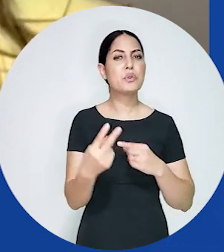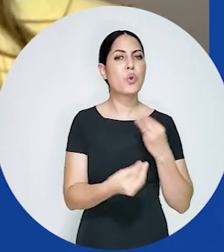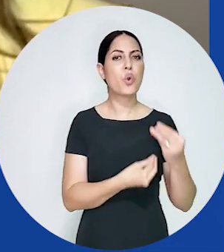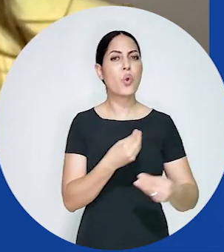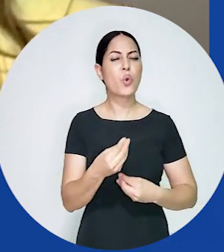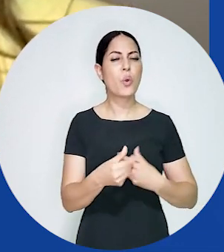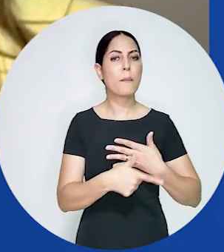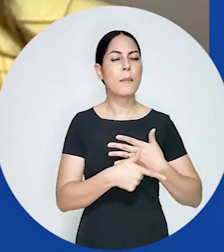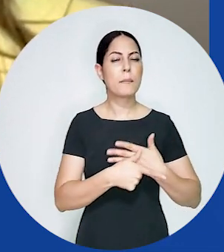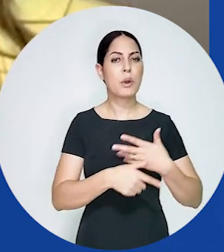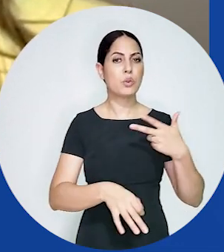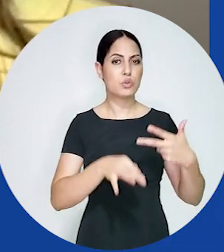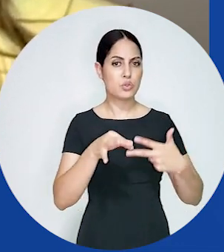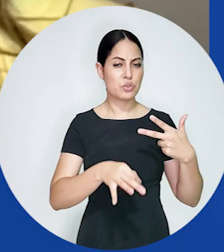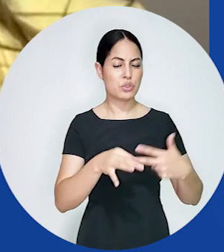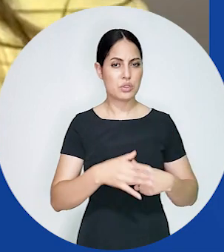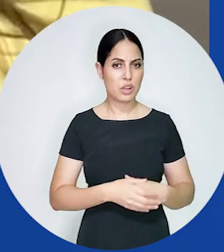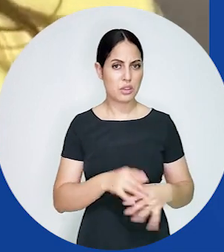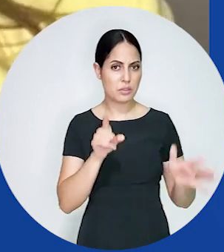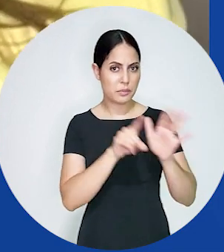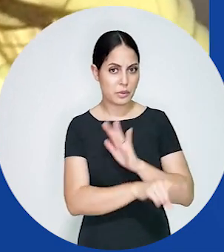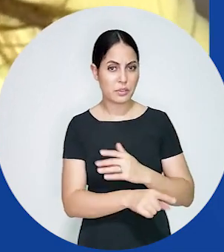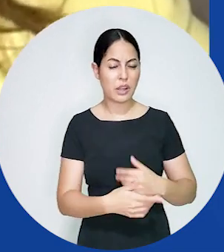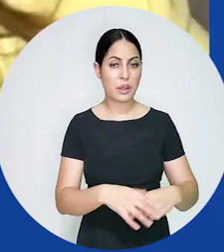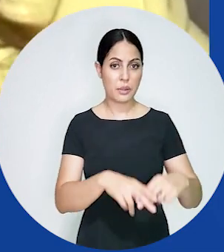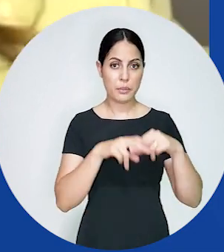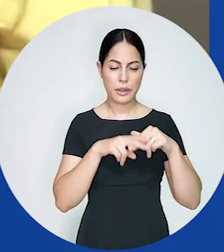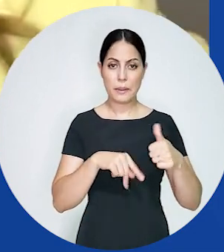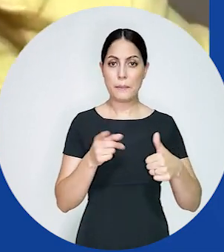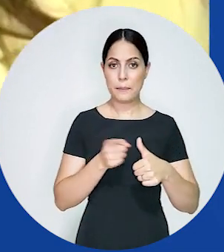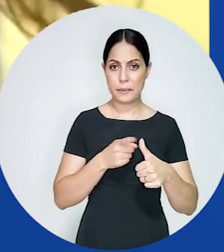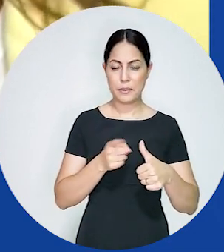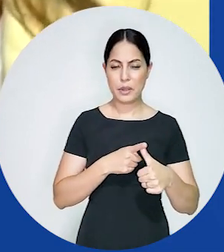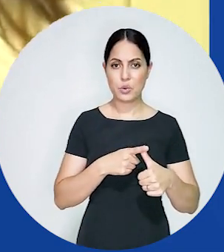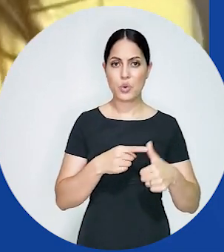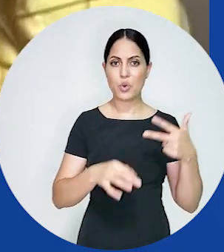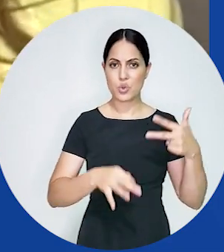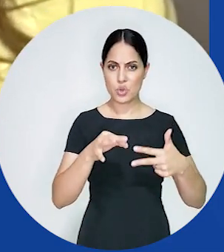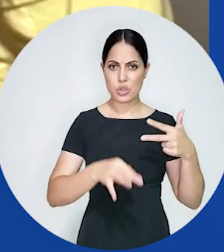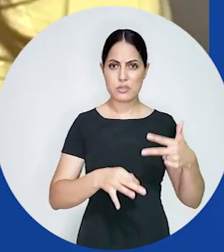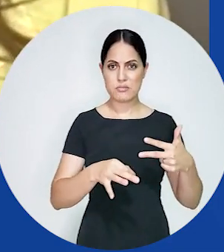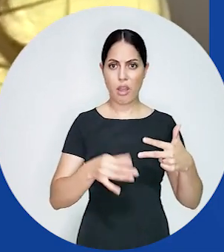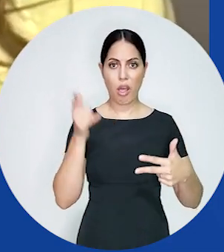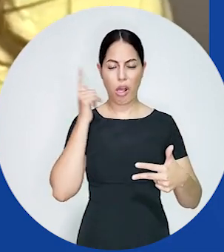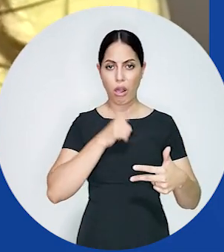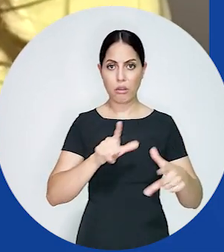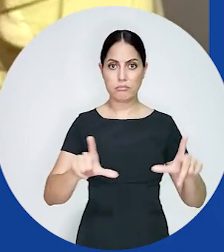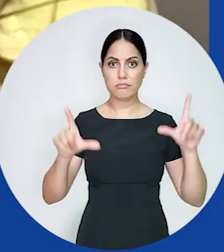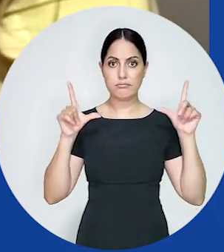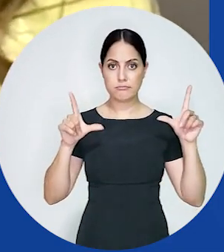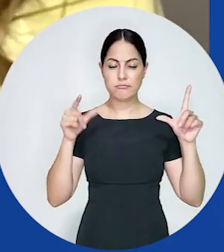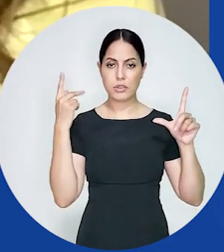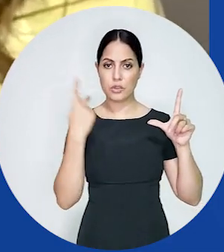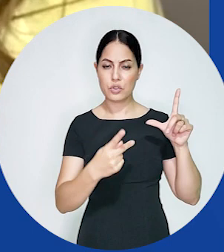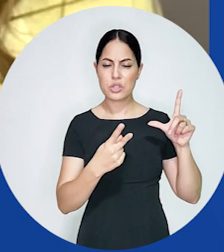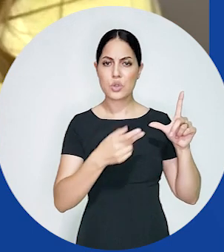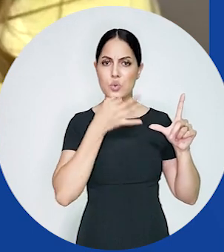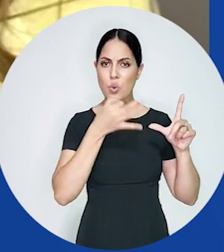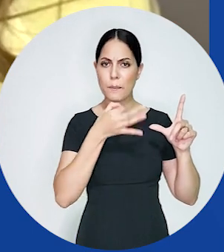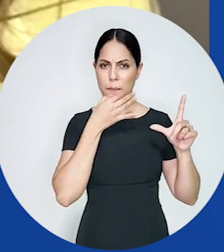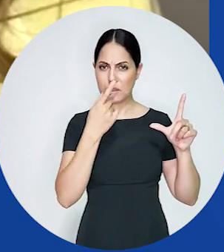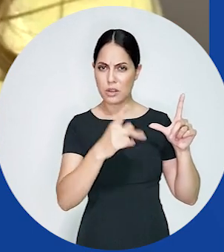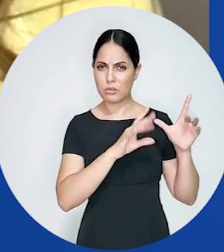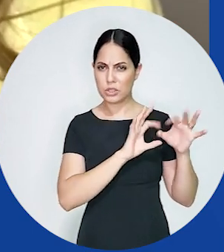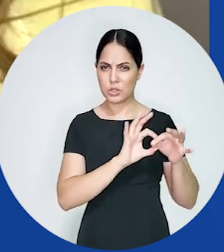você vê esse papel do Judiciário? Primeiro, eu queria assim, o protagonismo que o Judiciário ganhou, inegavelmente, nos últimos anos. Quero